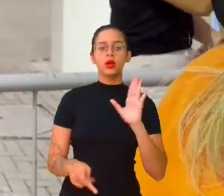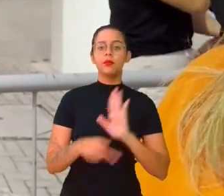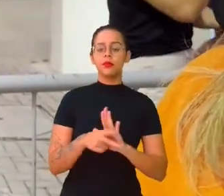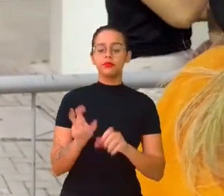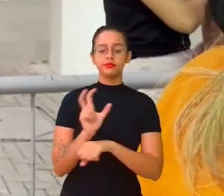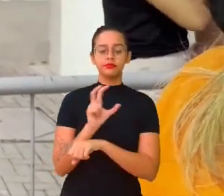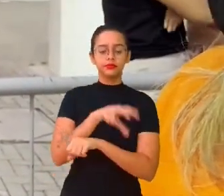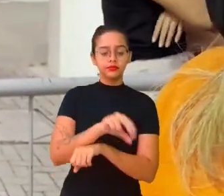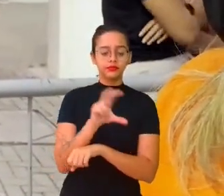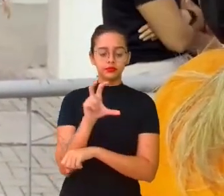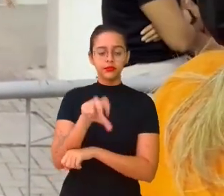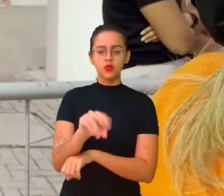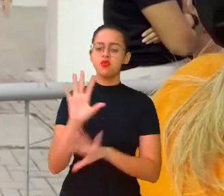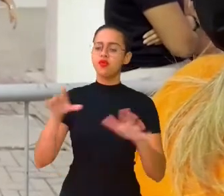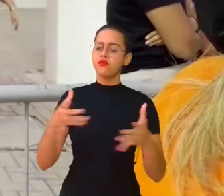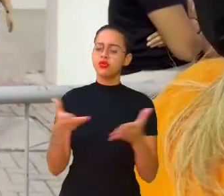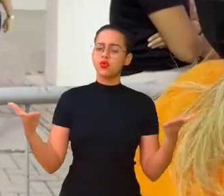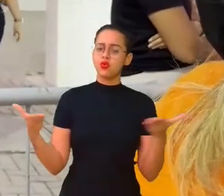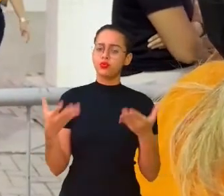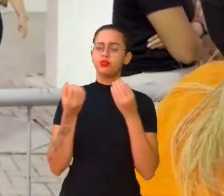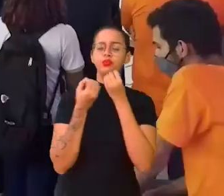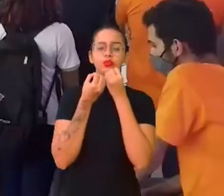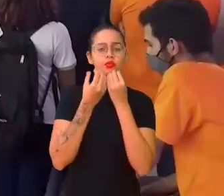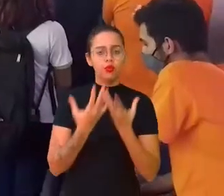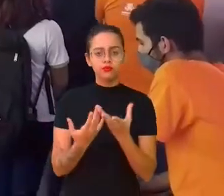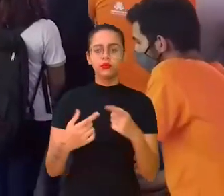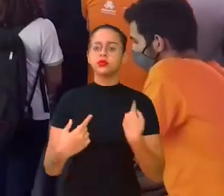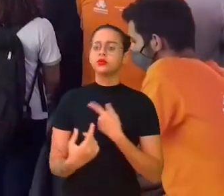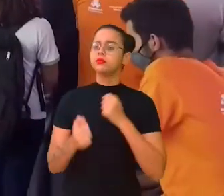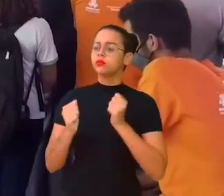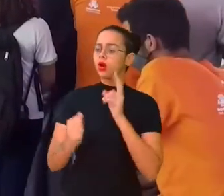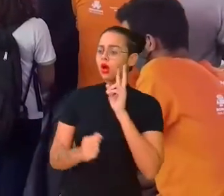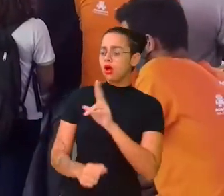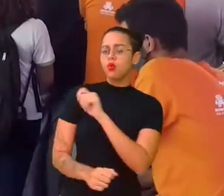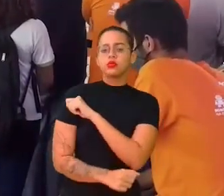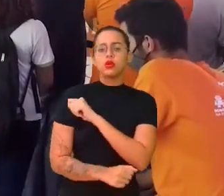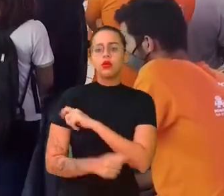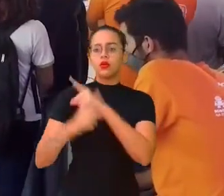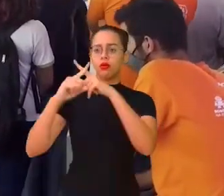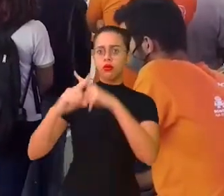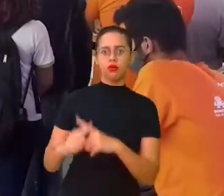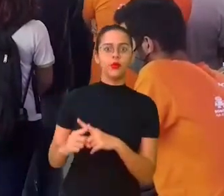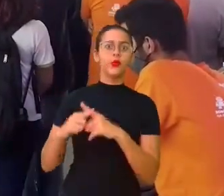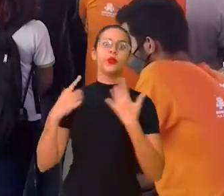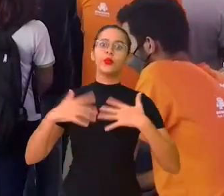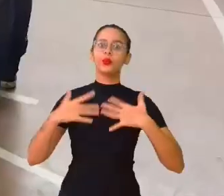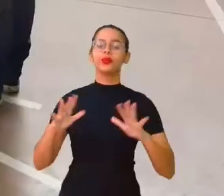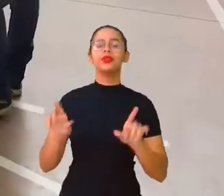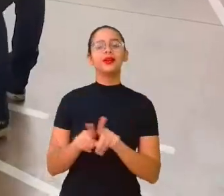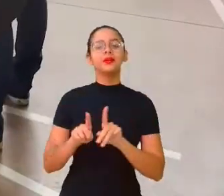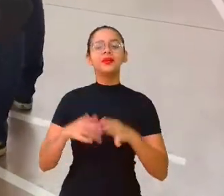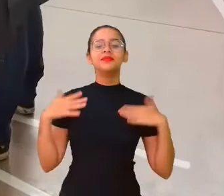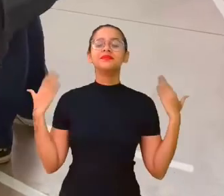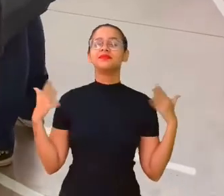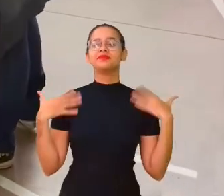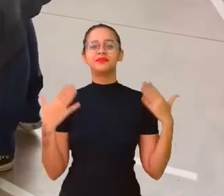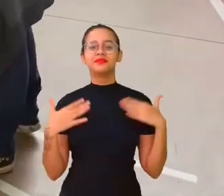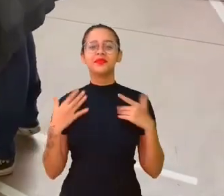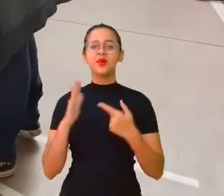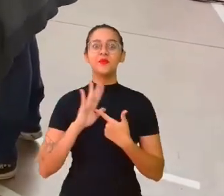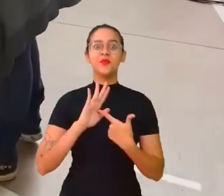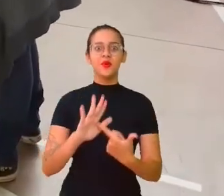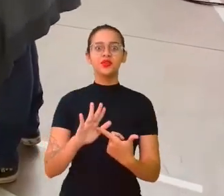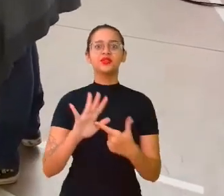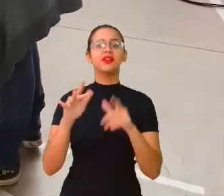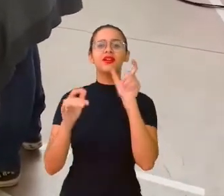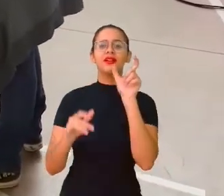O evento de hoje foi muito bom, né? Nós pudemos ver nossos meninos competindo, né? Se divertindo também. E mostrando